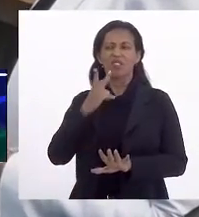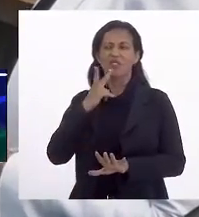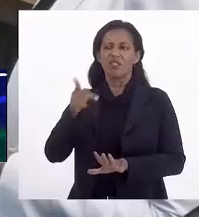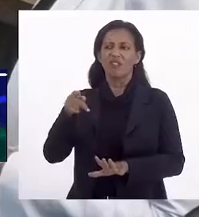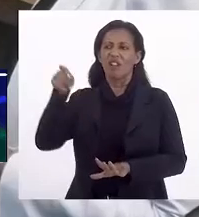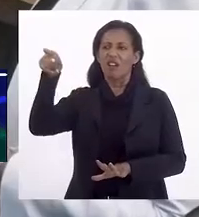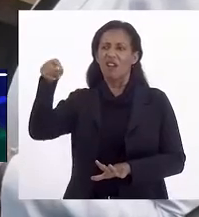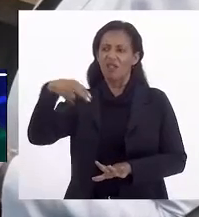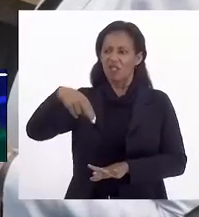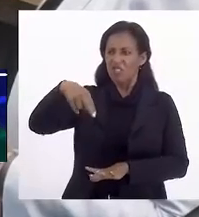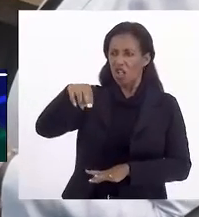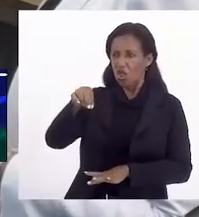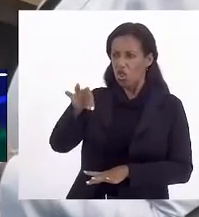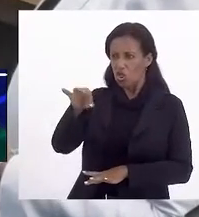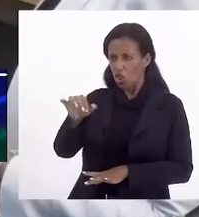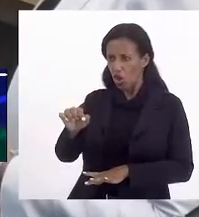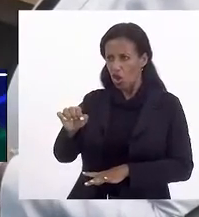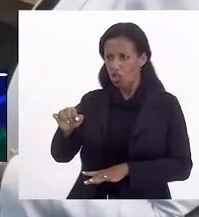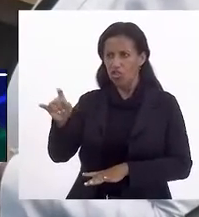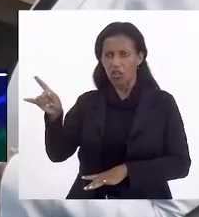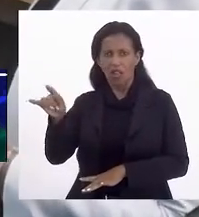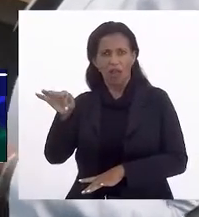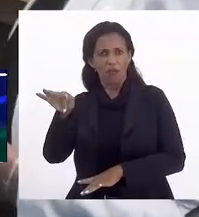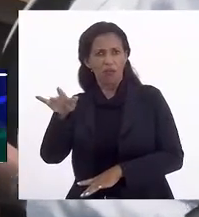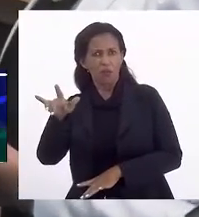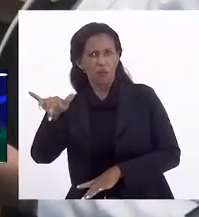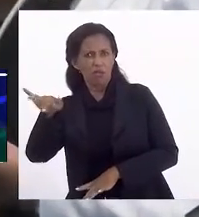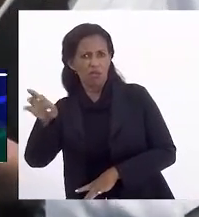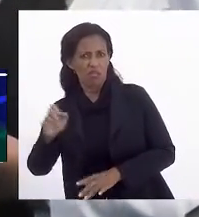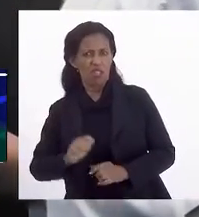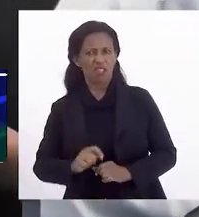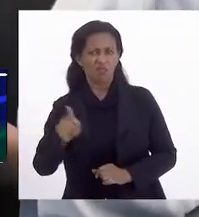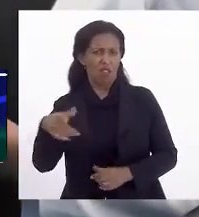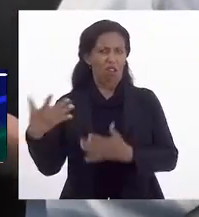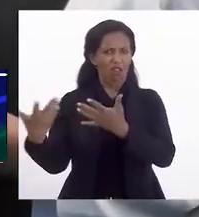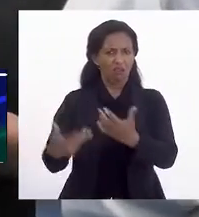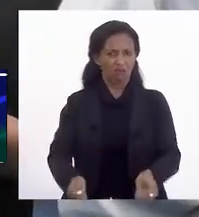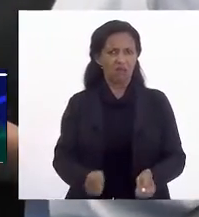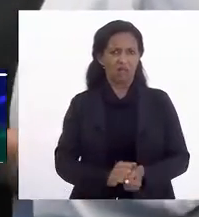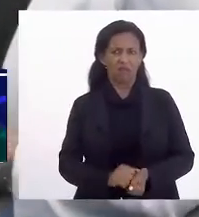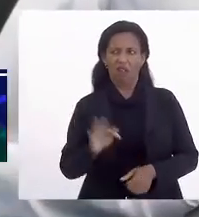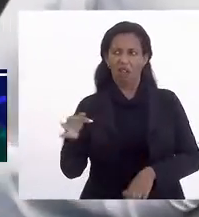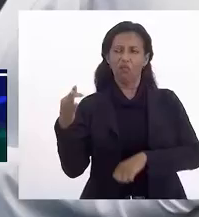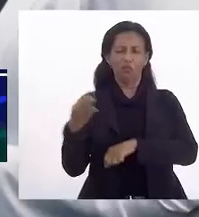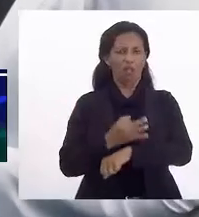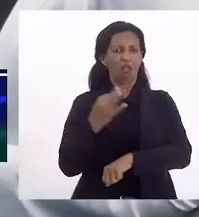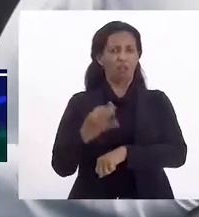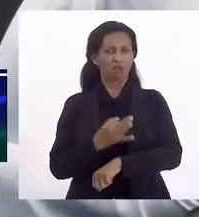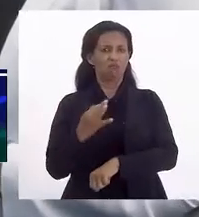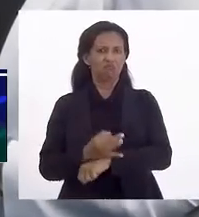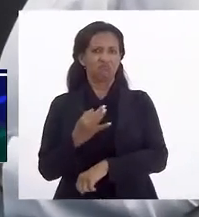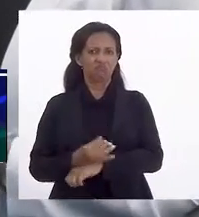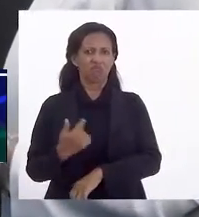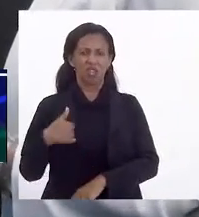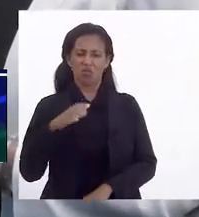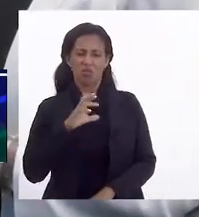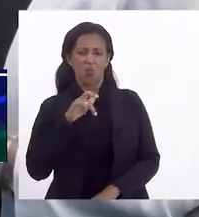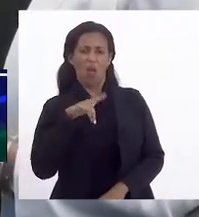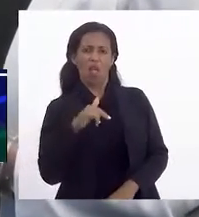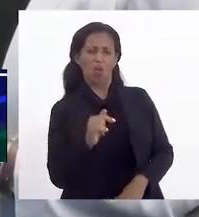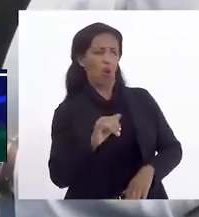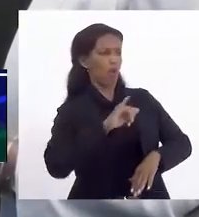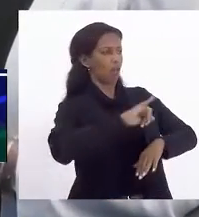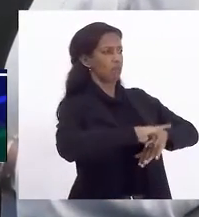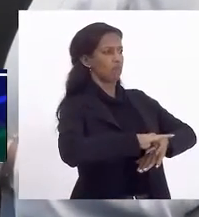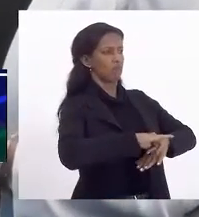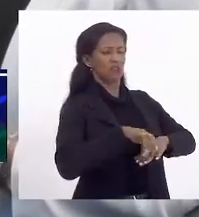do norte fluminense, ô Jair, mas eu te tolero. Te tolero, eu sou um carioca aqui da Gema,